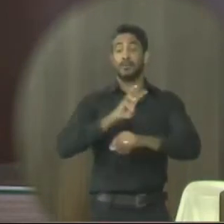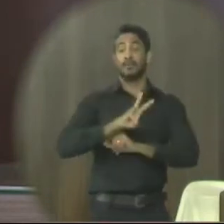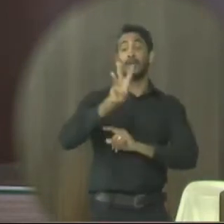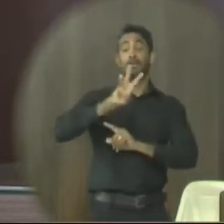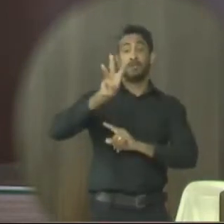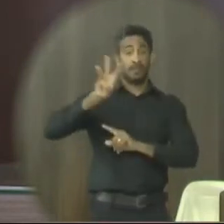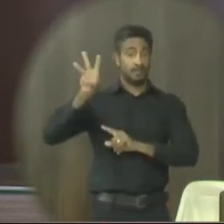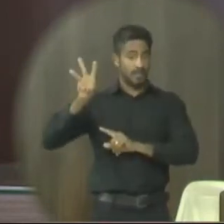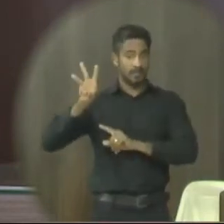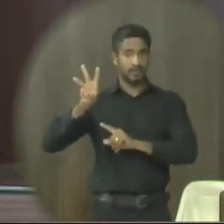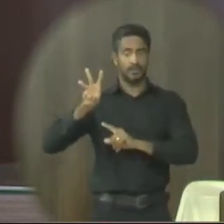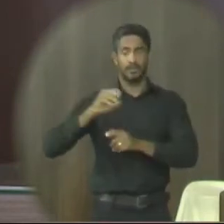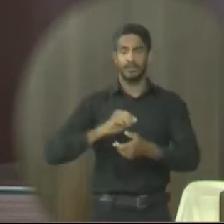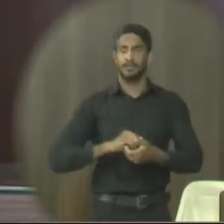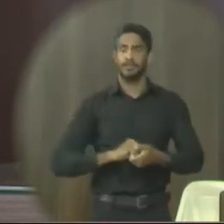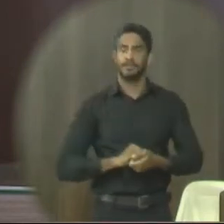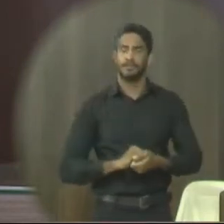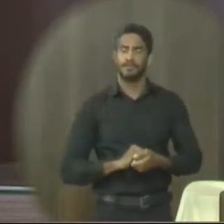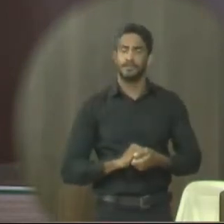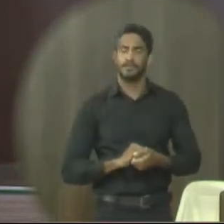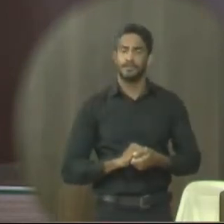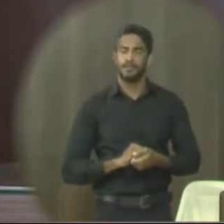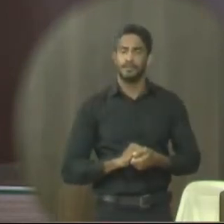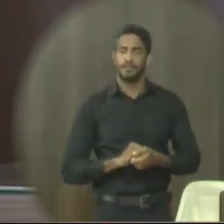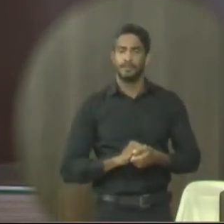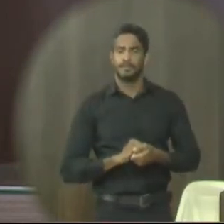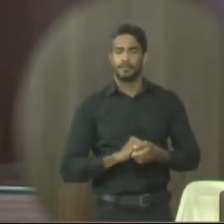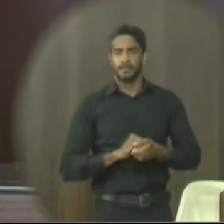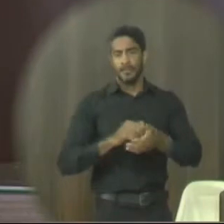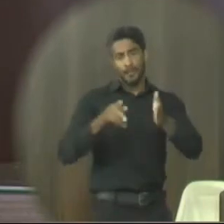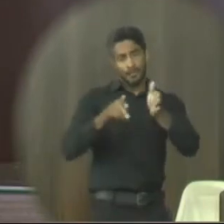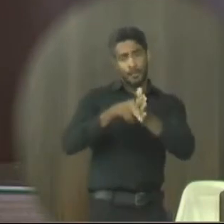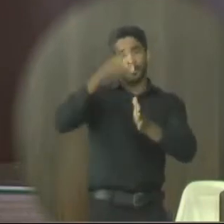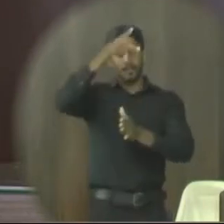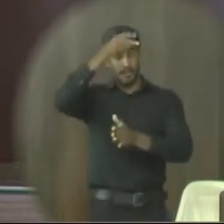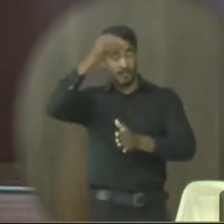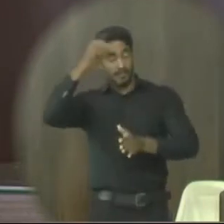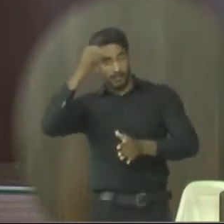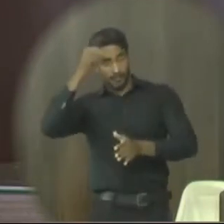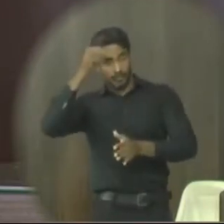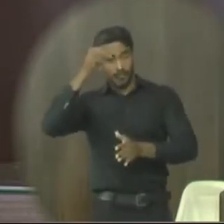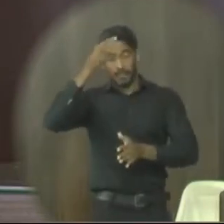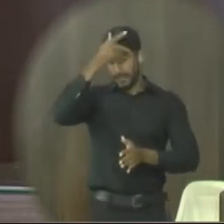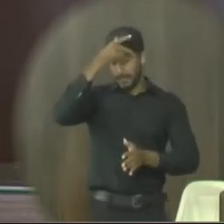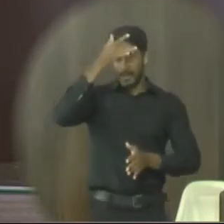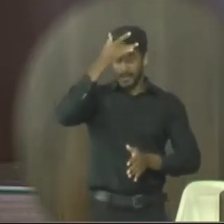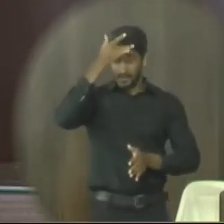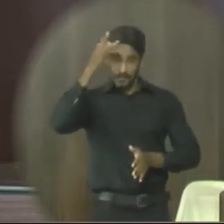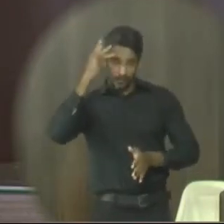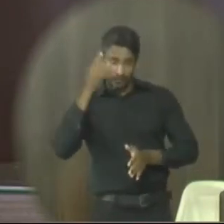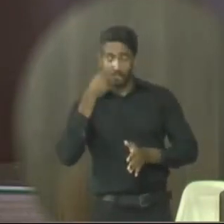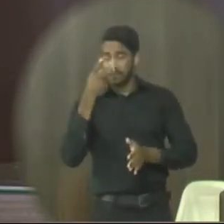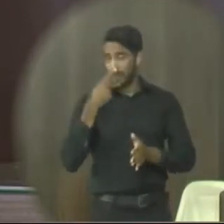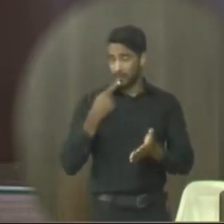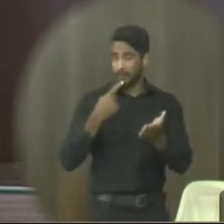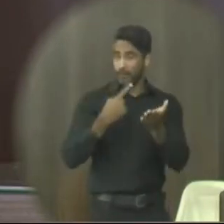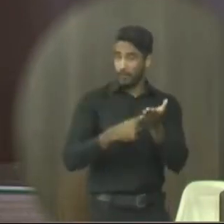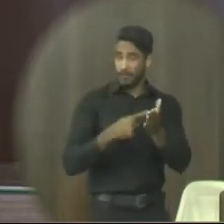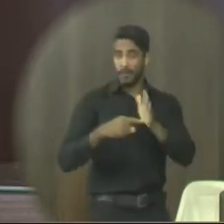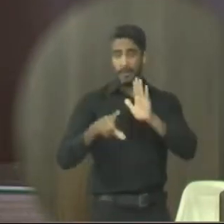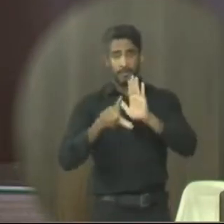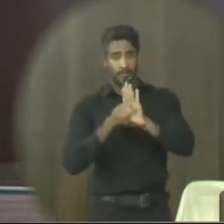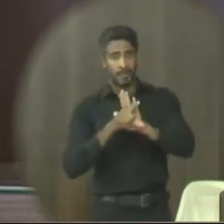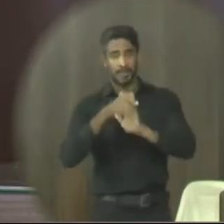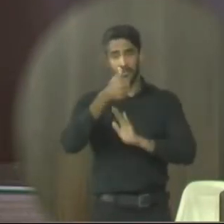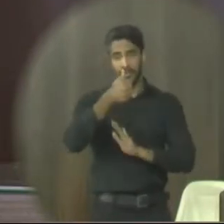transparência. O âmbito intencioso diz que o cumprimento da lei complementar em